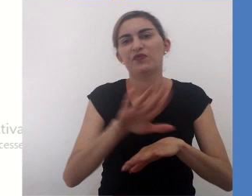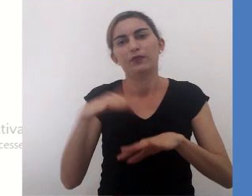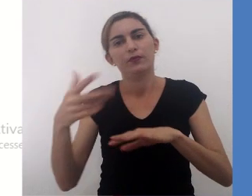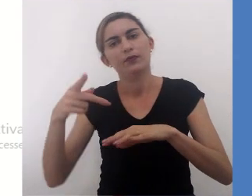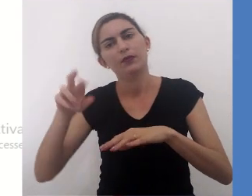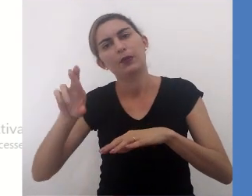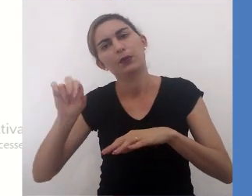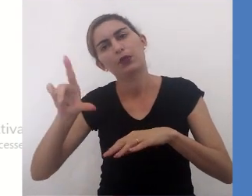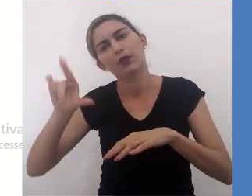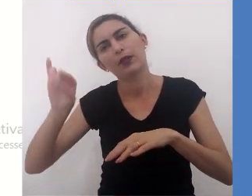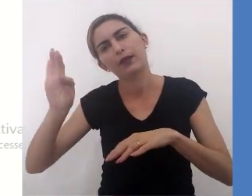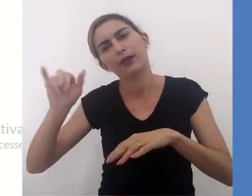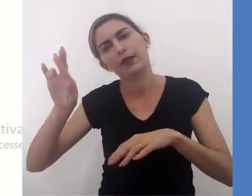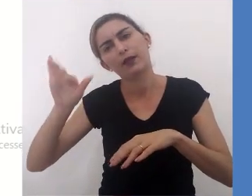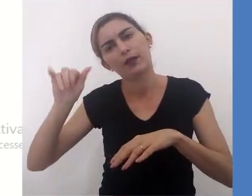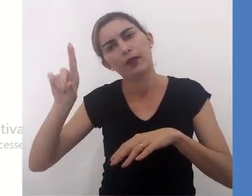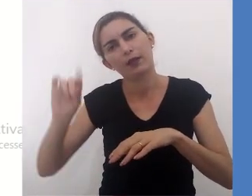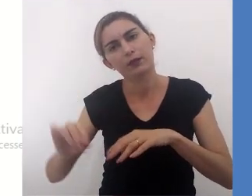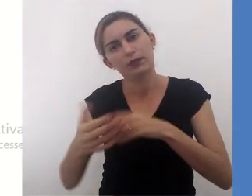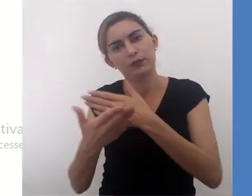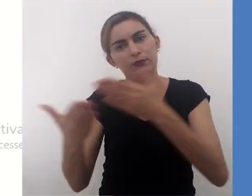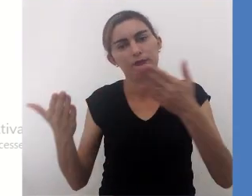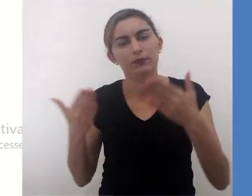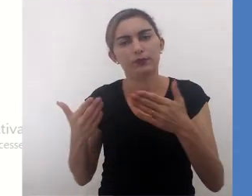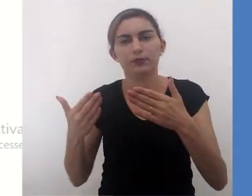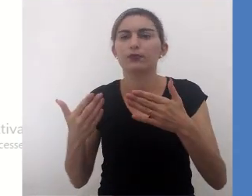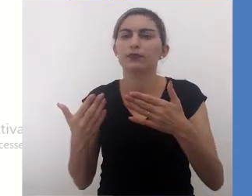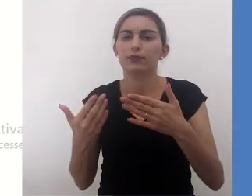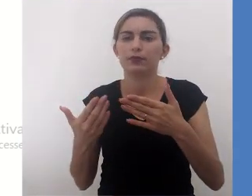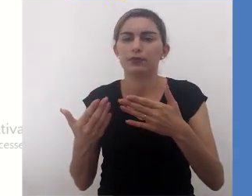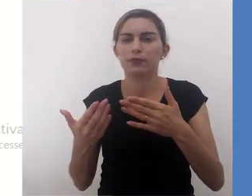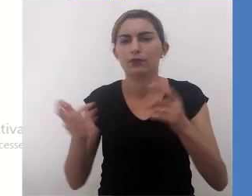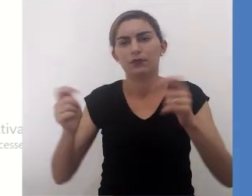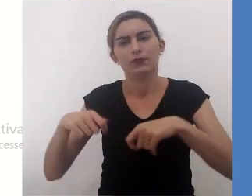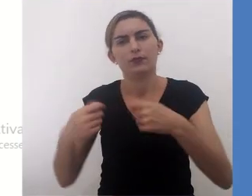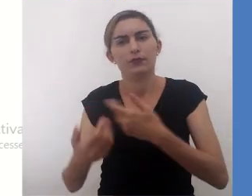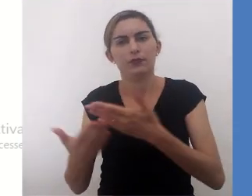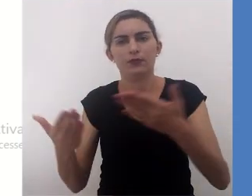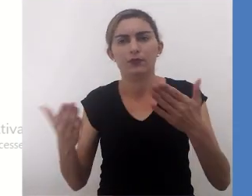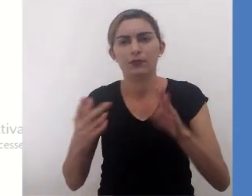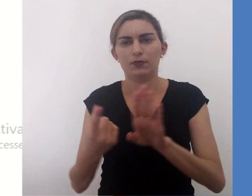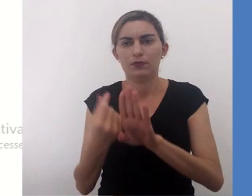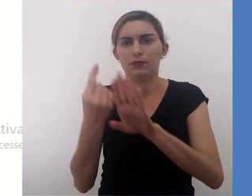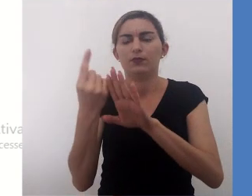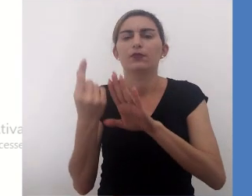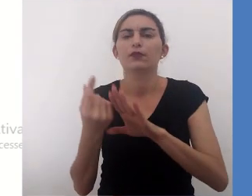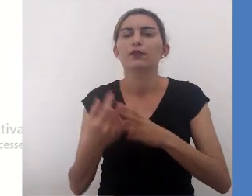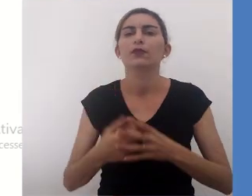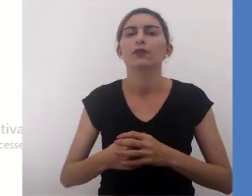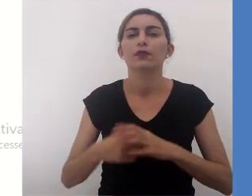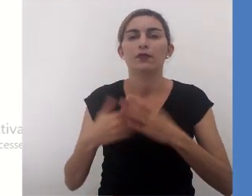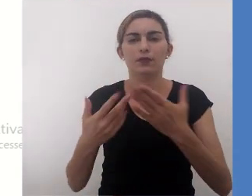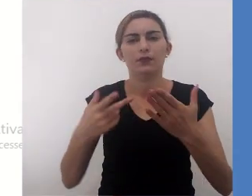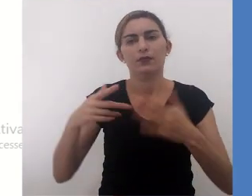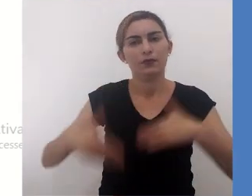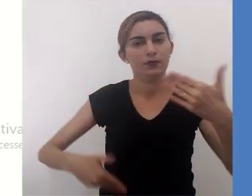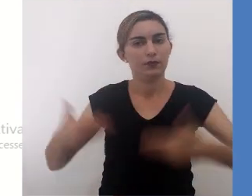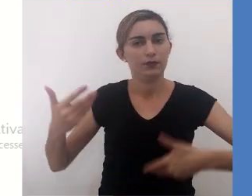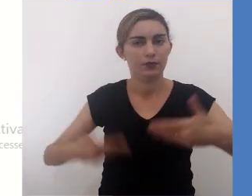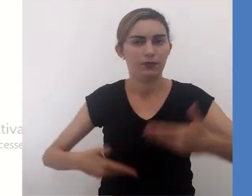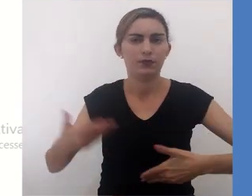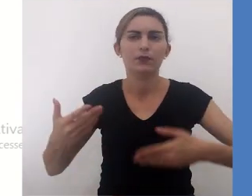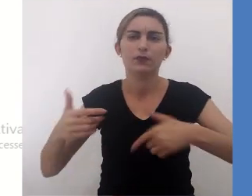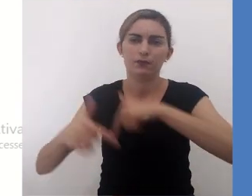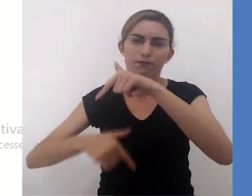outro lado, ditadura do proletariado, proletário e burguesia, né? proletário acima, burguesia